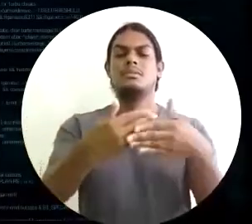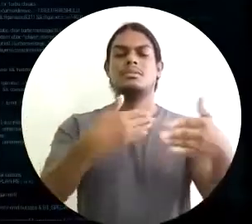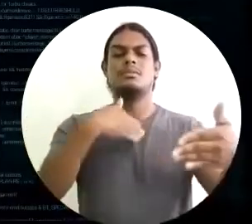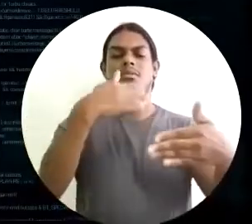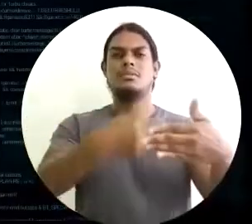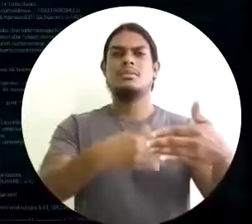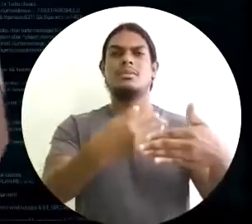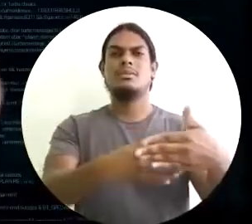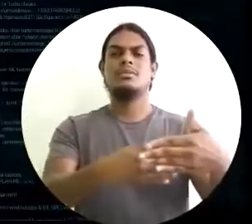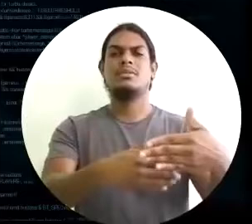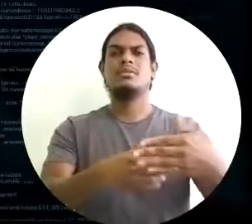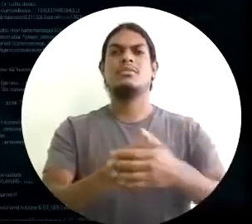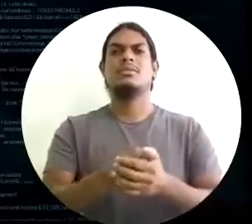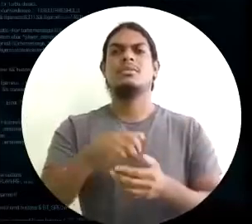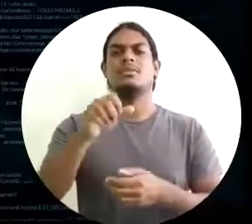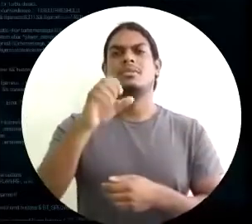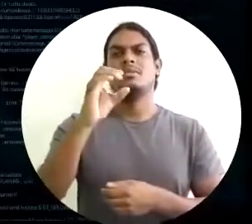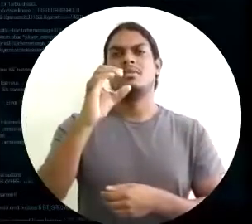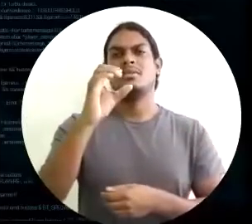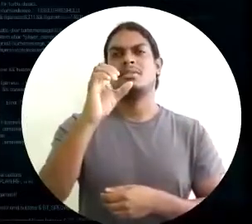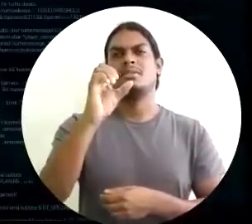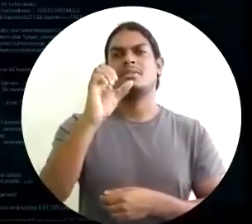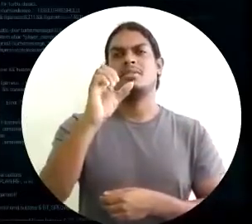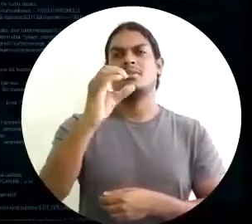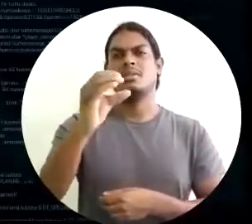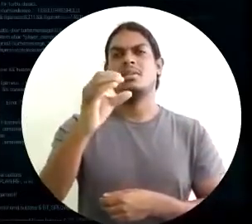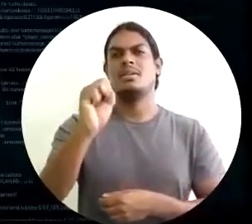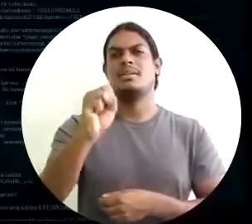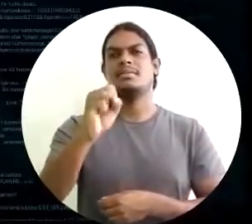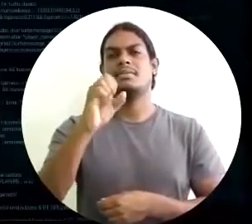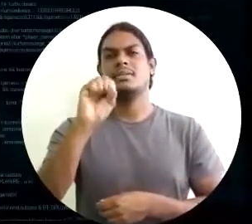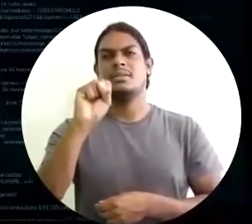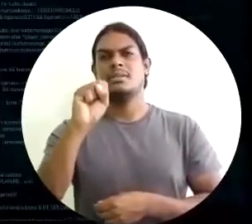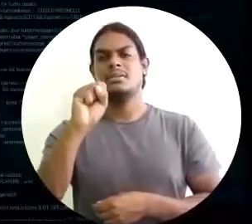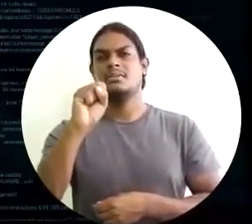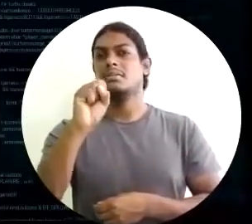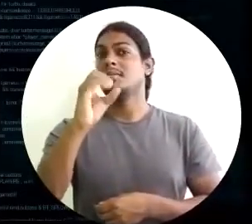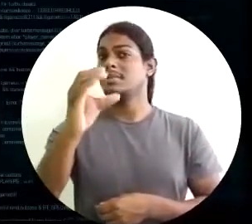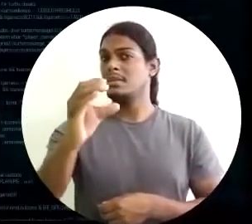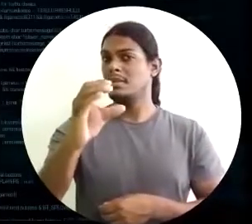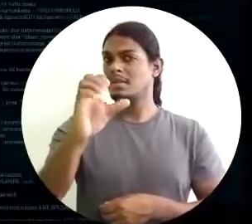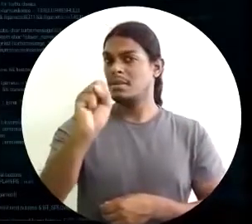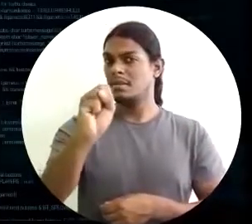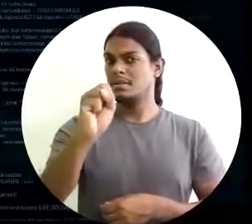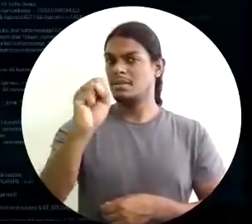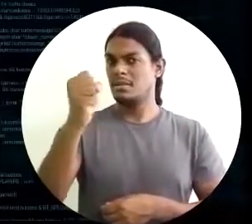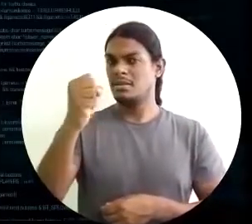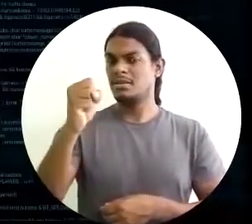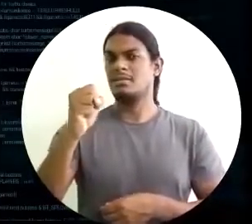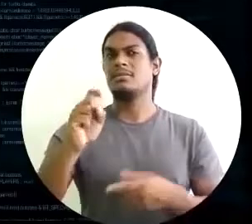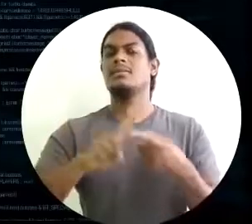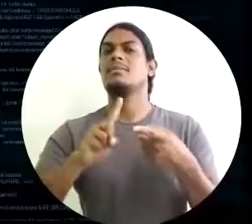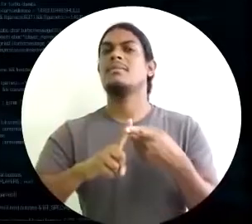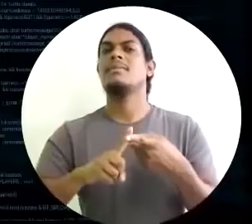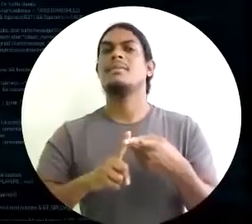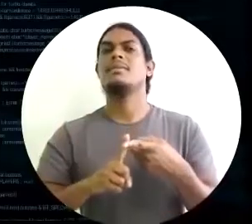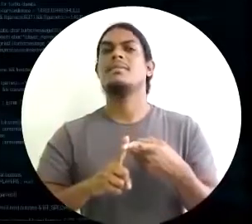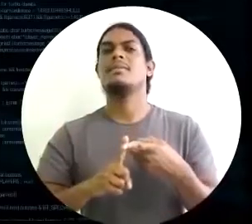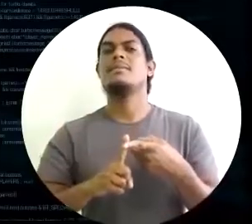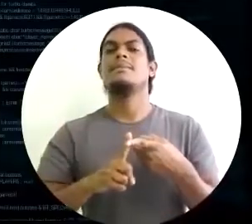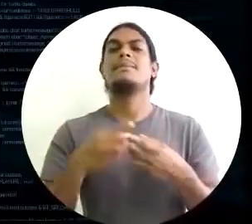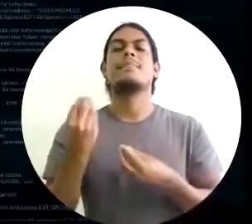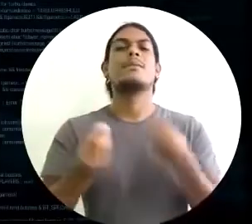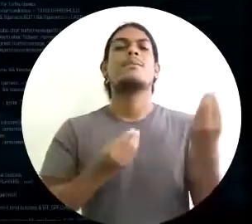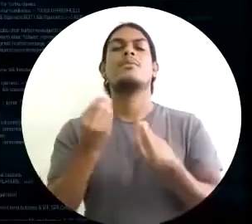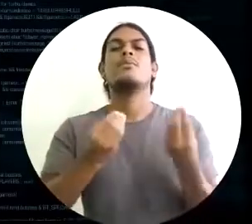de CSS, que definem como ele vai ser exibido, ou os arquivos de JavaScript, que definem o comportamento, o que vai acontecer quando colocar o